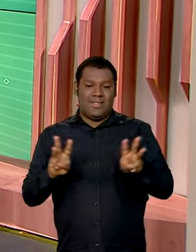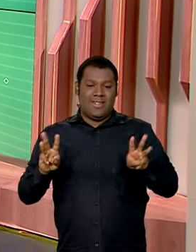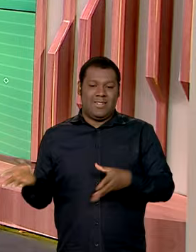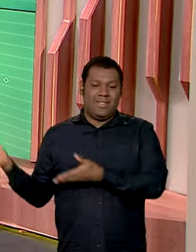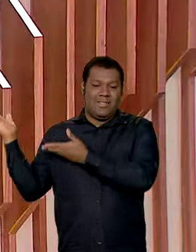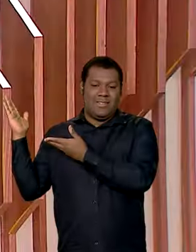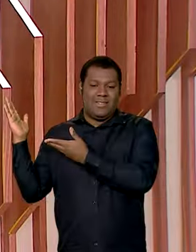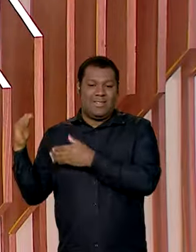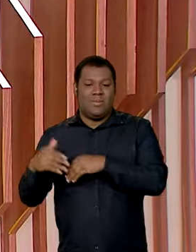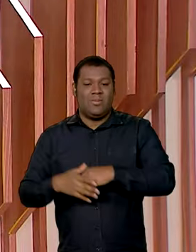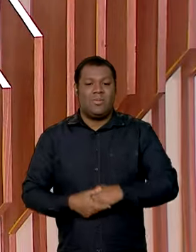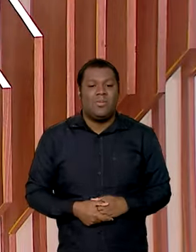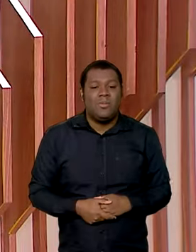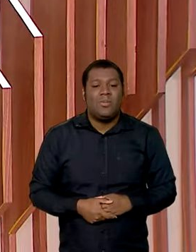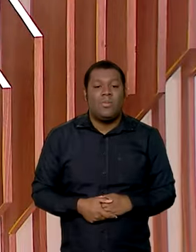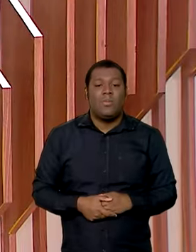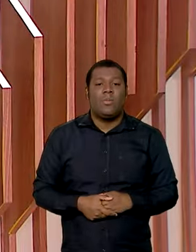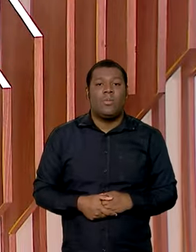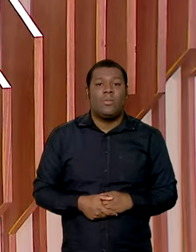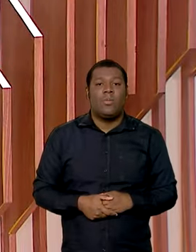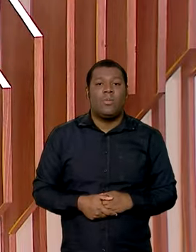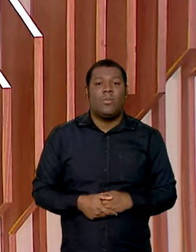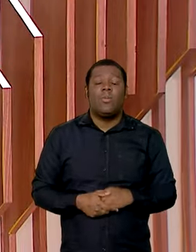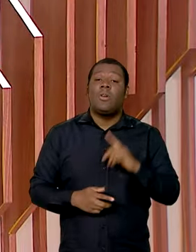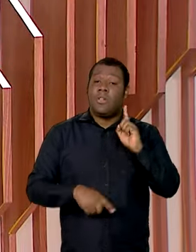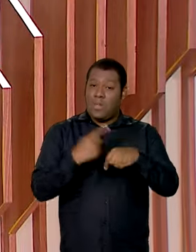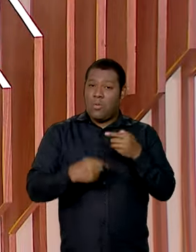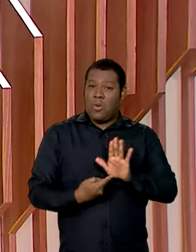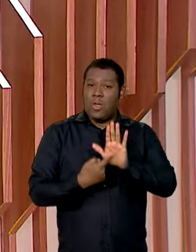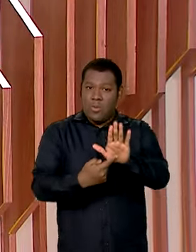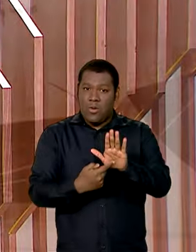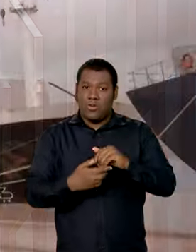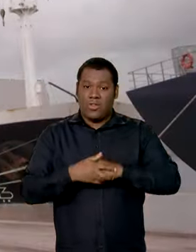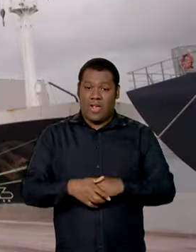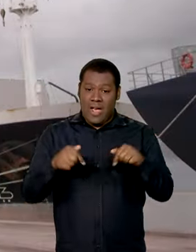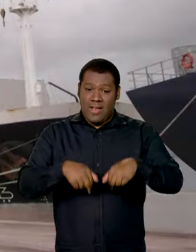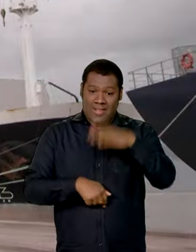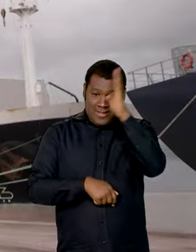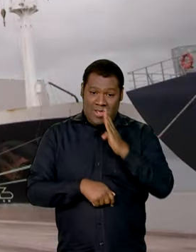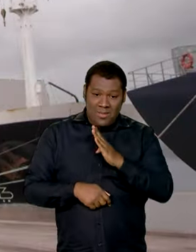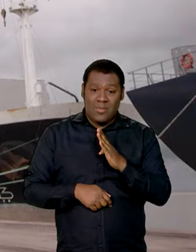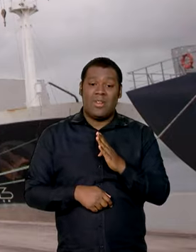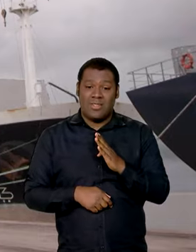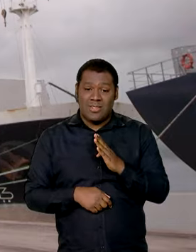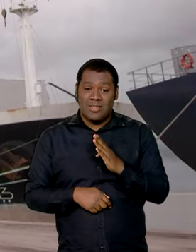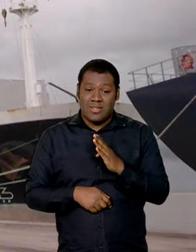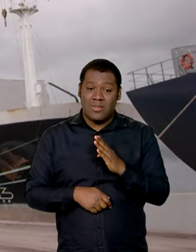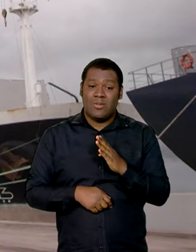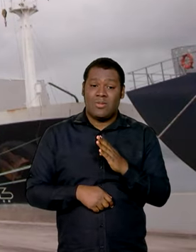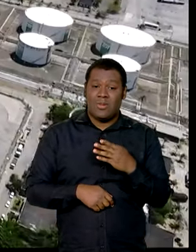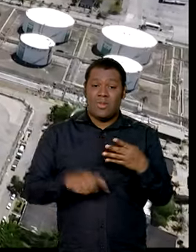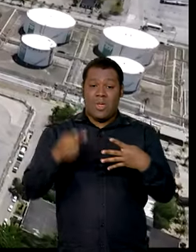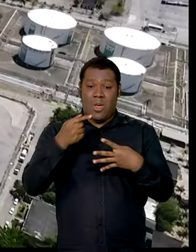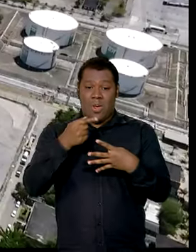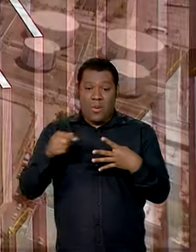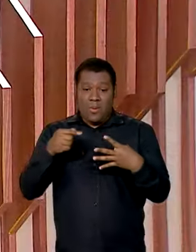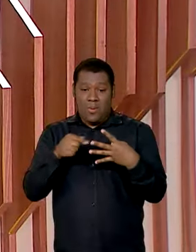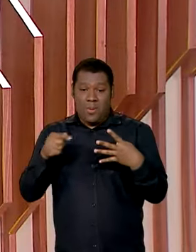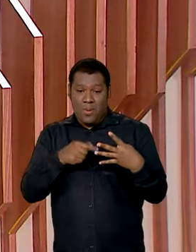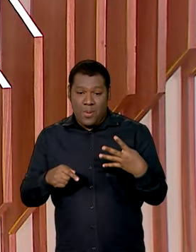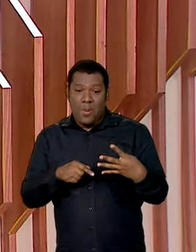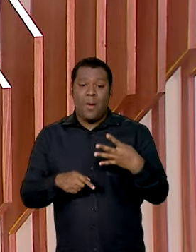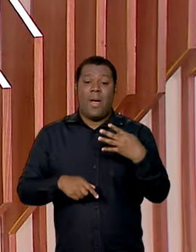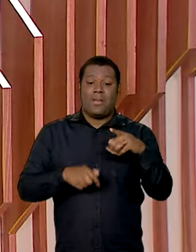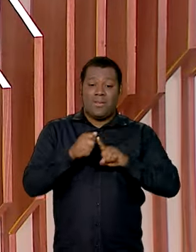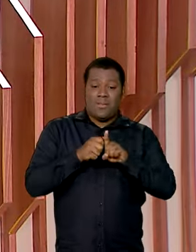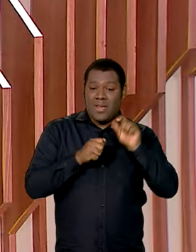gov.br/comunicabr. No próximo bloco, a balança comercial brasileira registra saldo positivo na quarta semana de abril e o governo